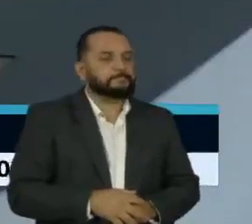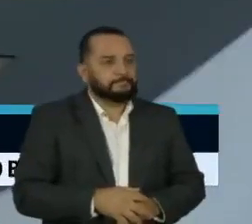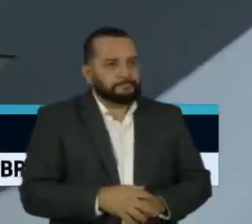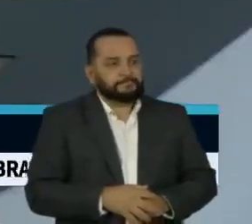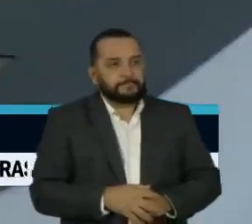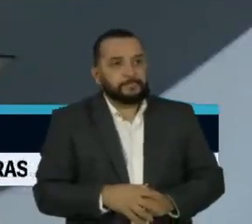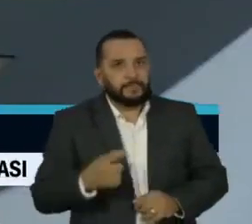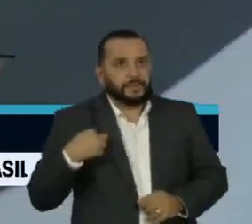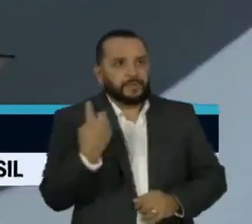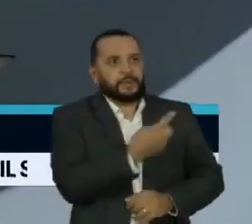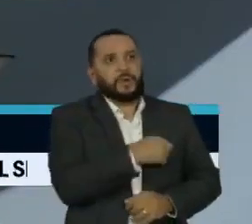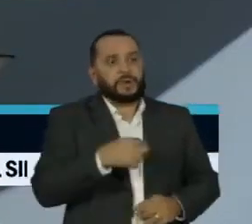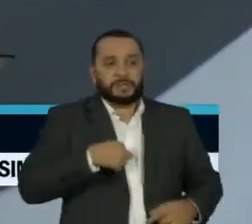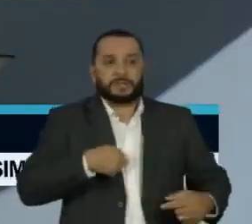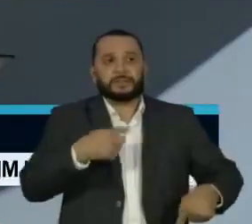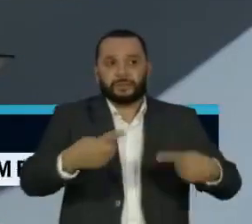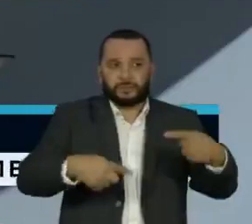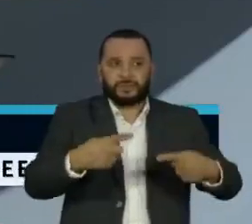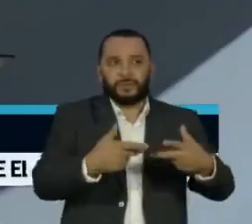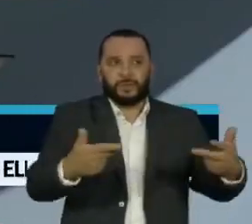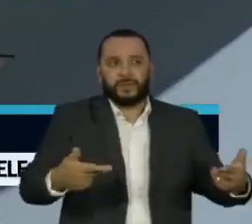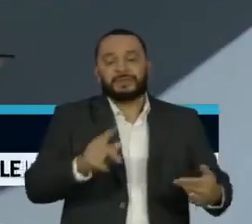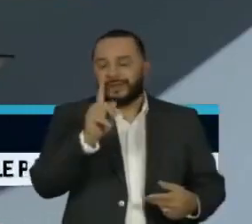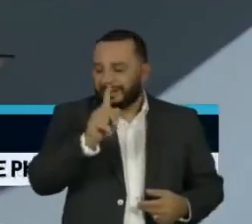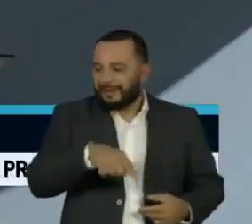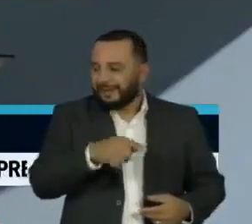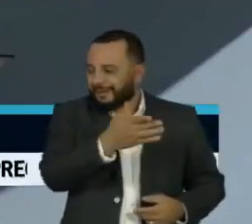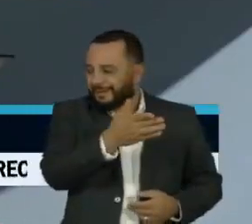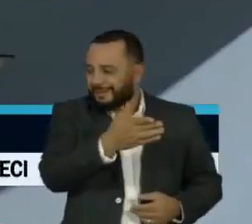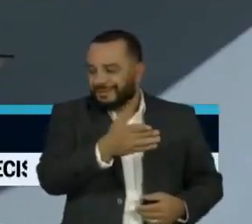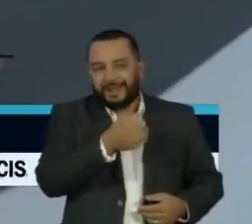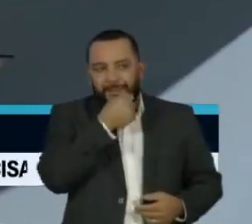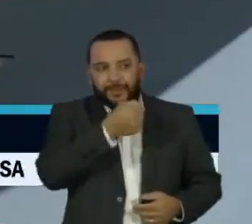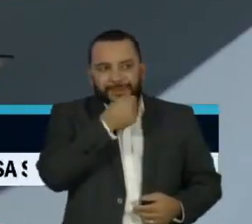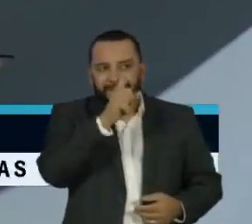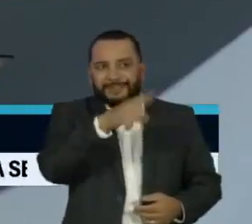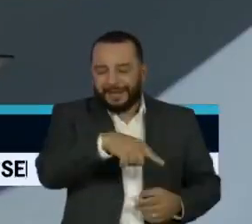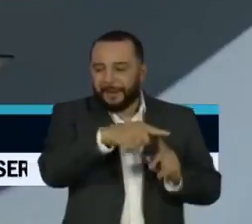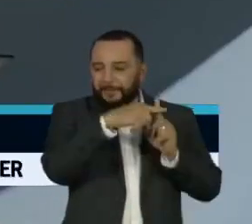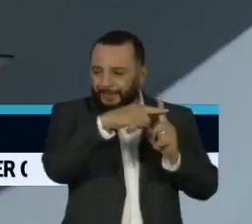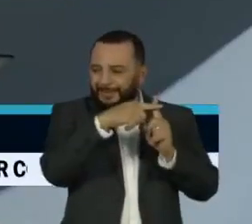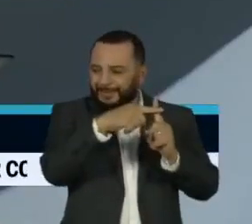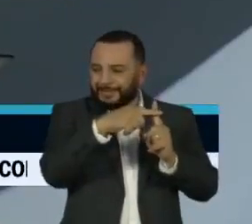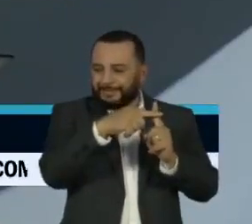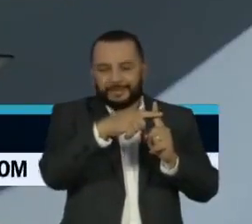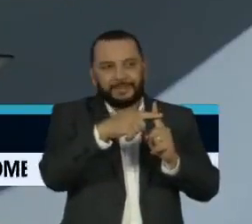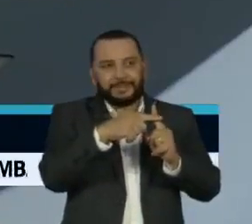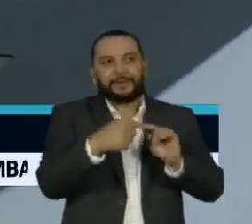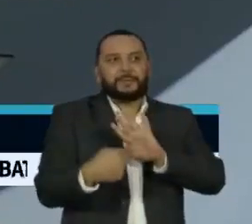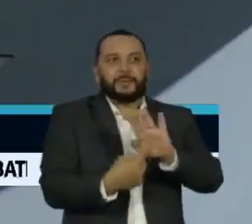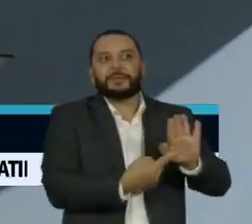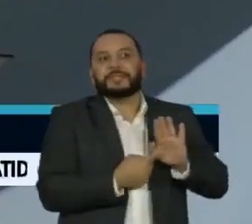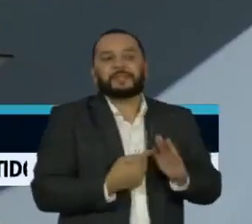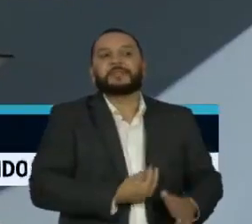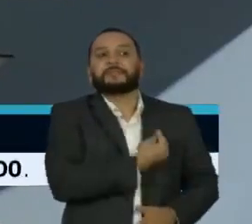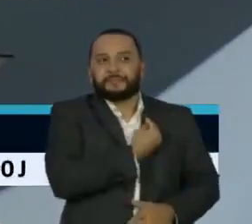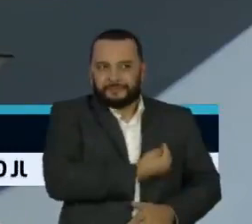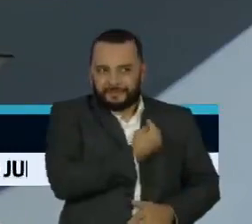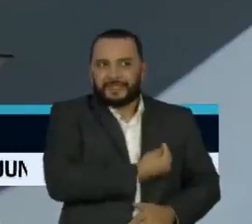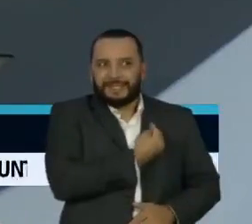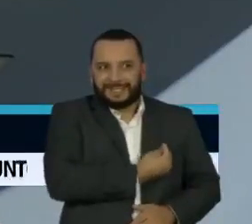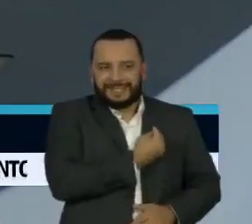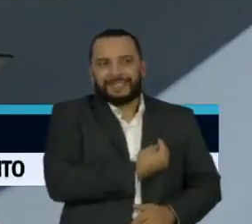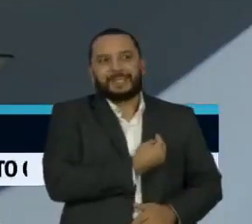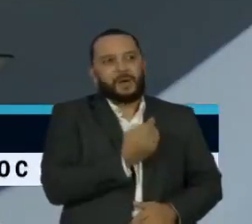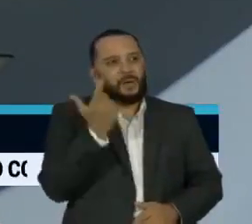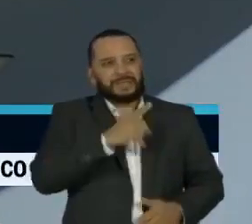devia estar discutindo coisa. Essa reportagem é alto astral. Sim. Mostrando que a vida ela sobrevive, principalmente na